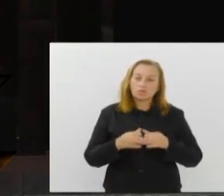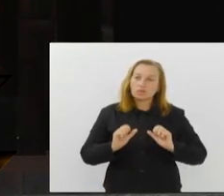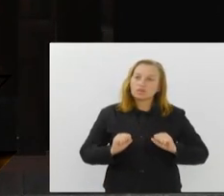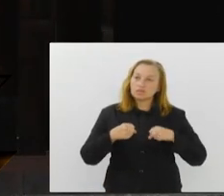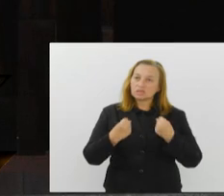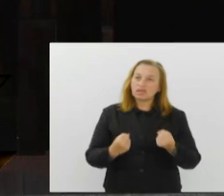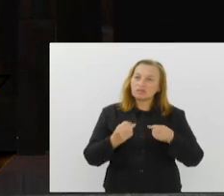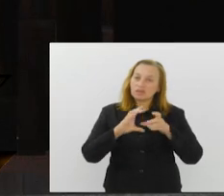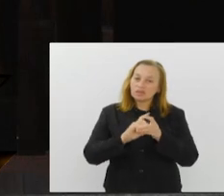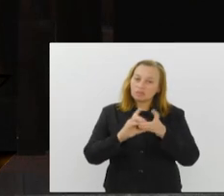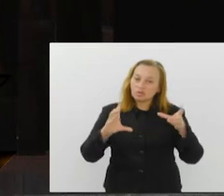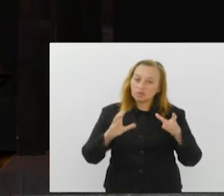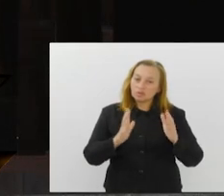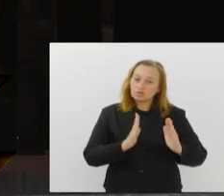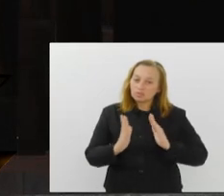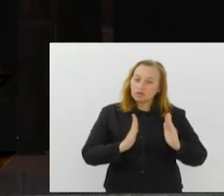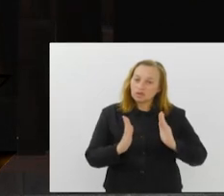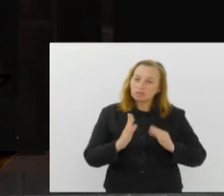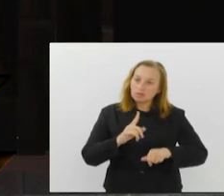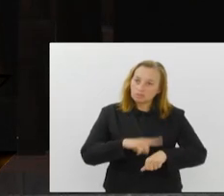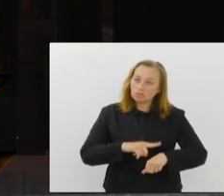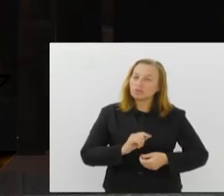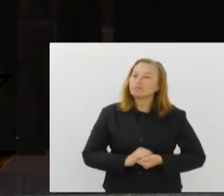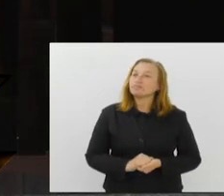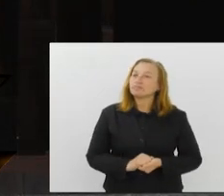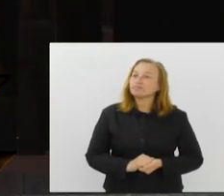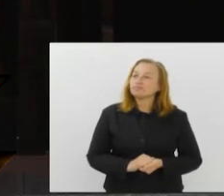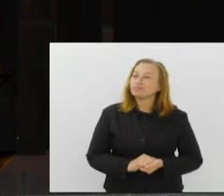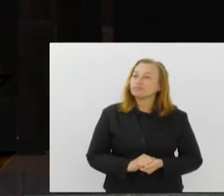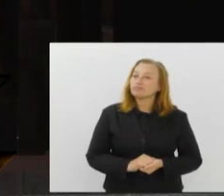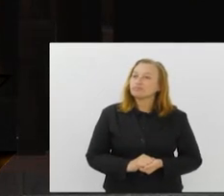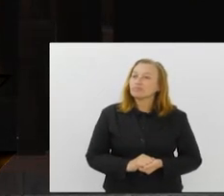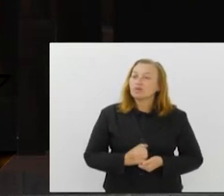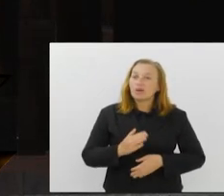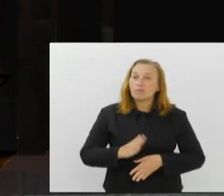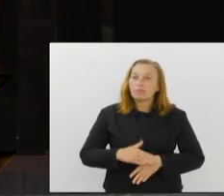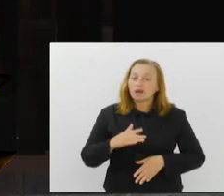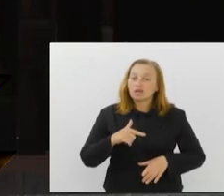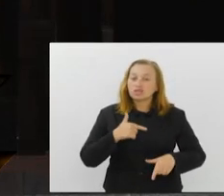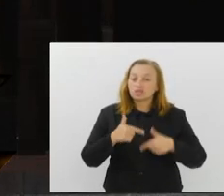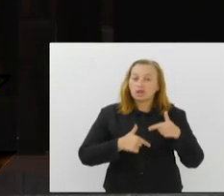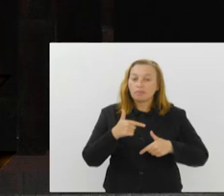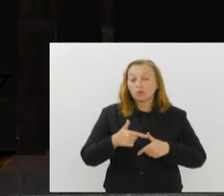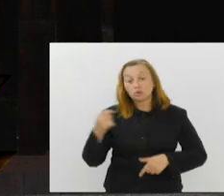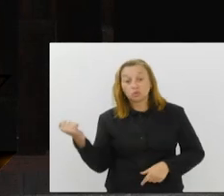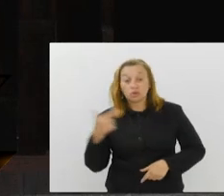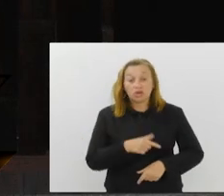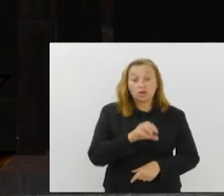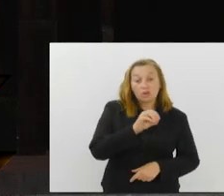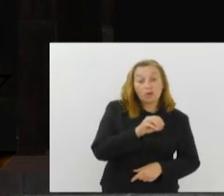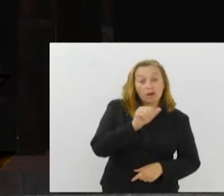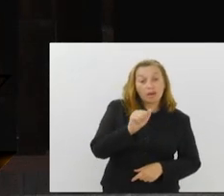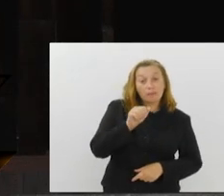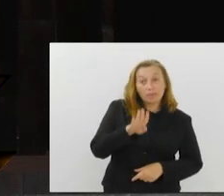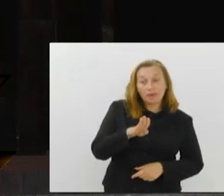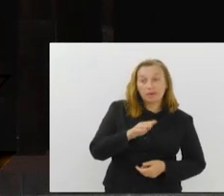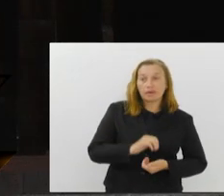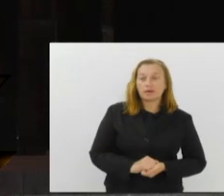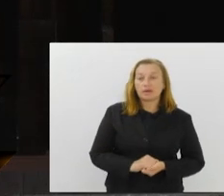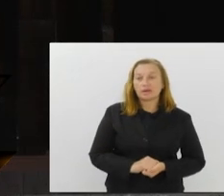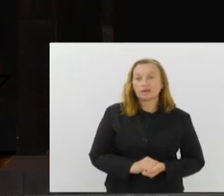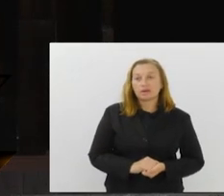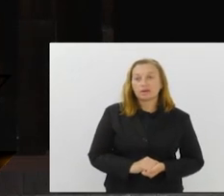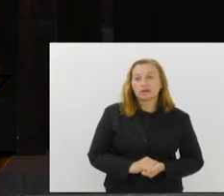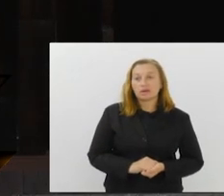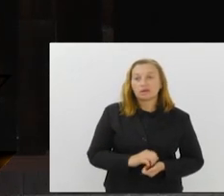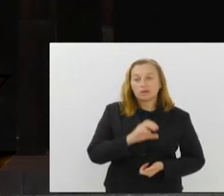Democracia durante esse momento atuou mais do que a OAB a OAB chegou a titubear eu falei OAB